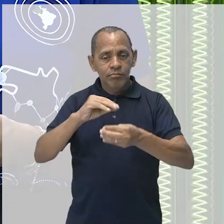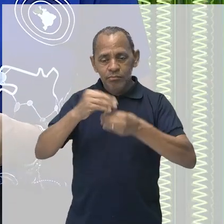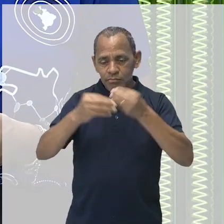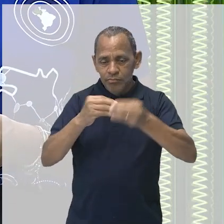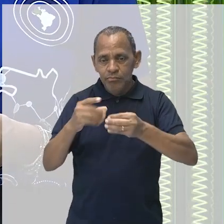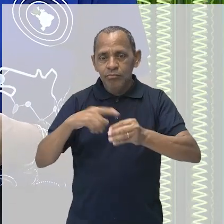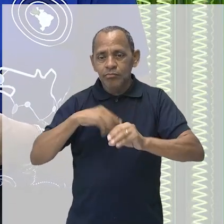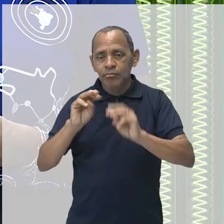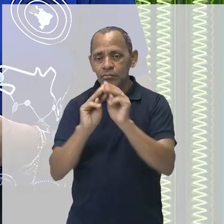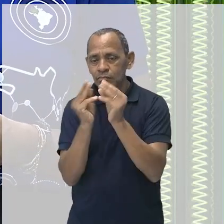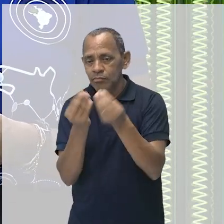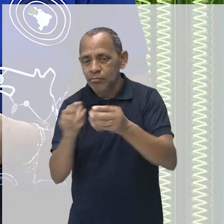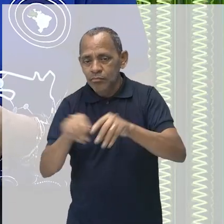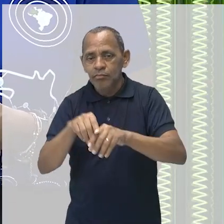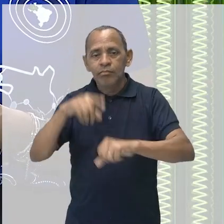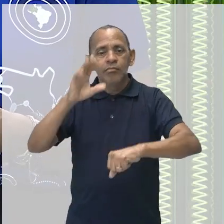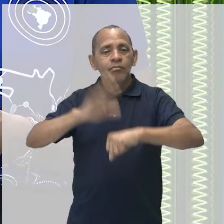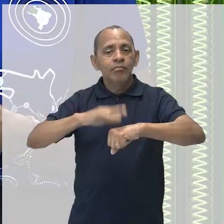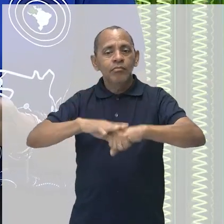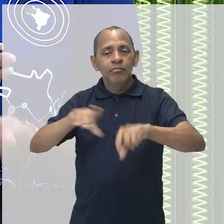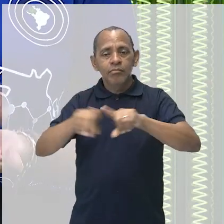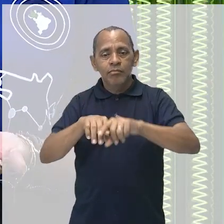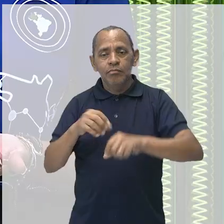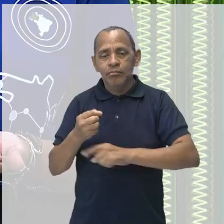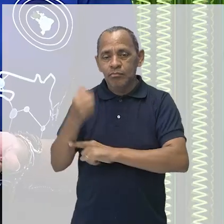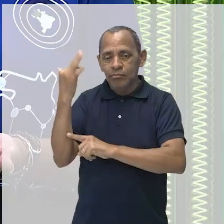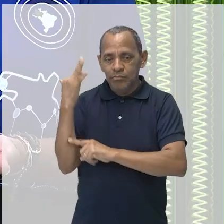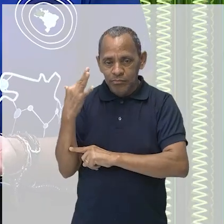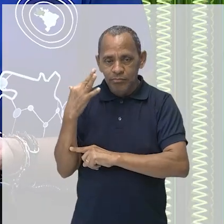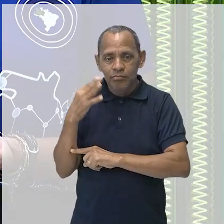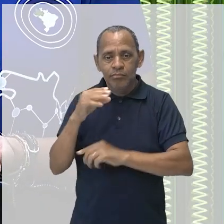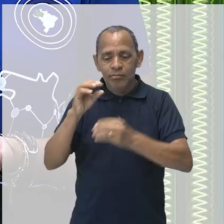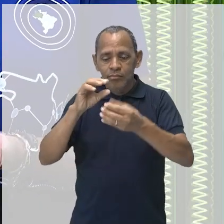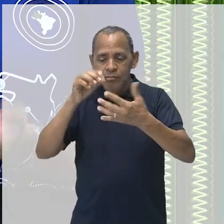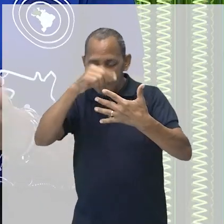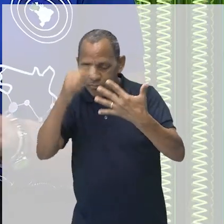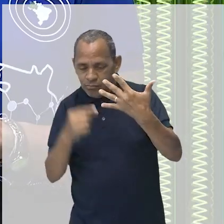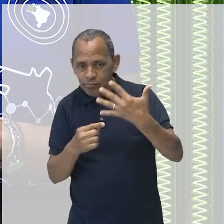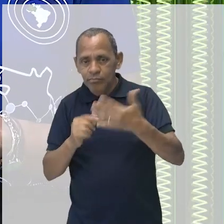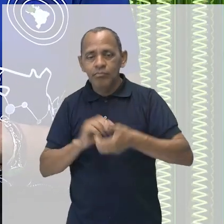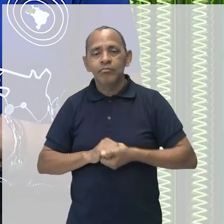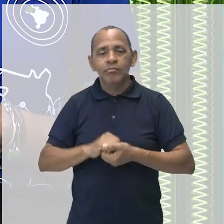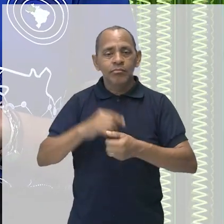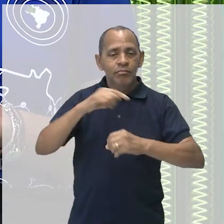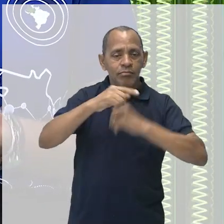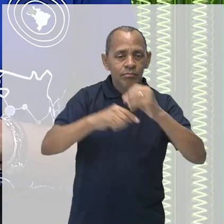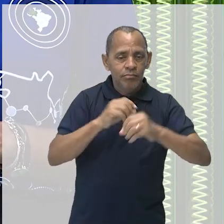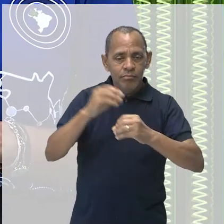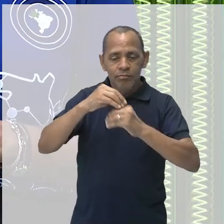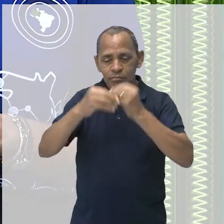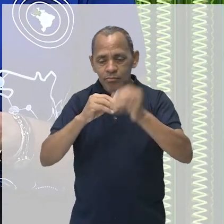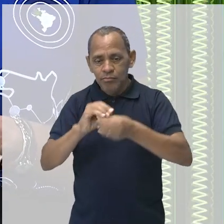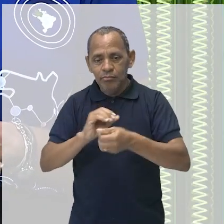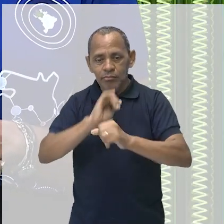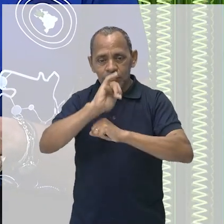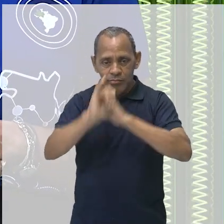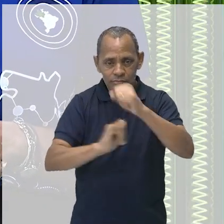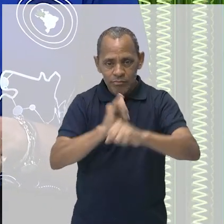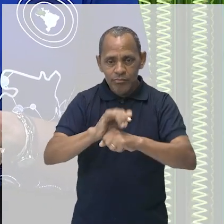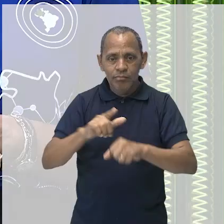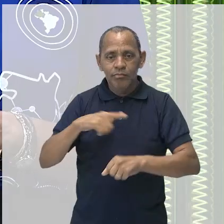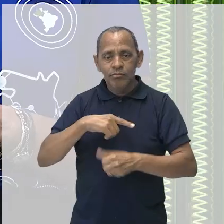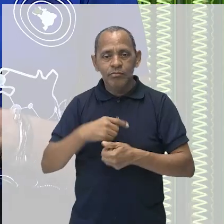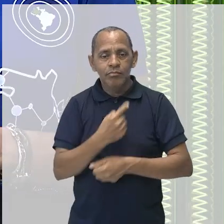contém o mesmo número de partículas, ou seja, átomos, moléculas e íons, que existem em exatamente